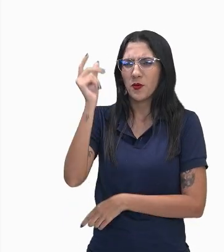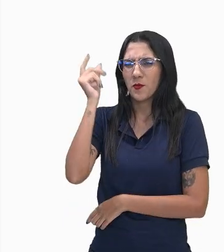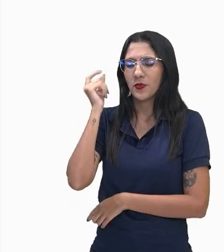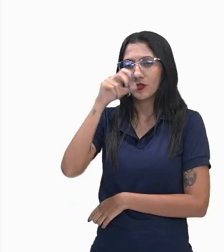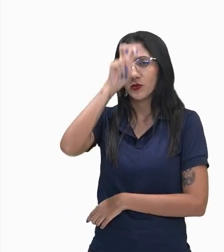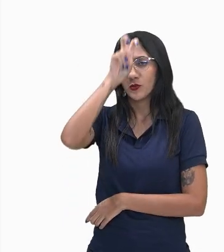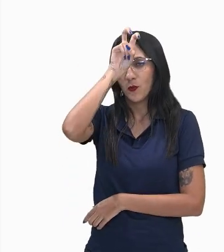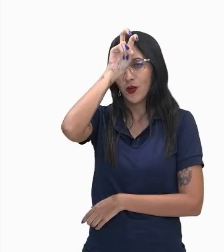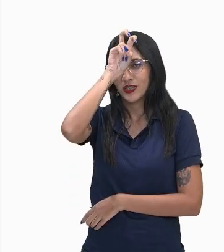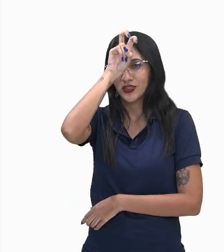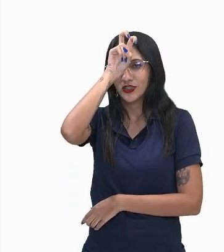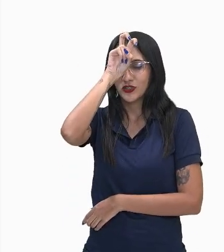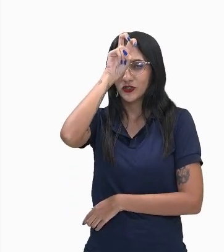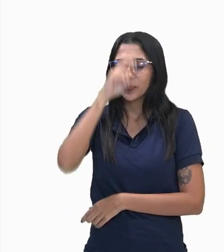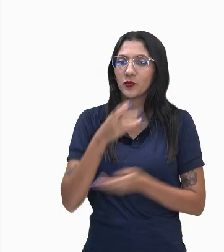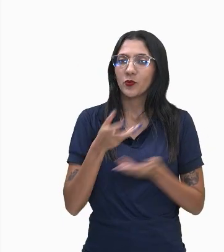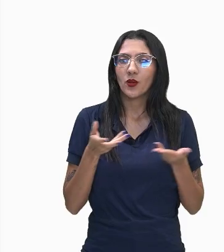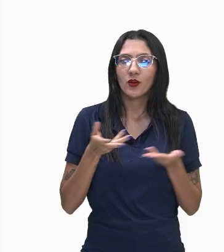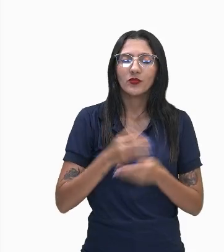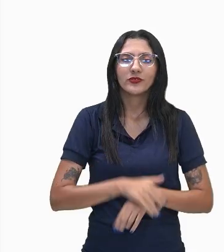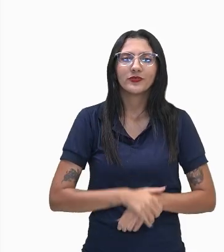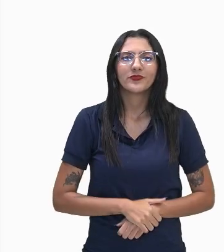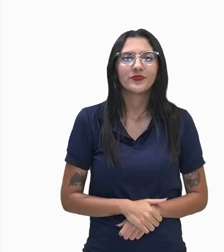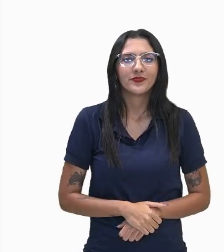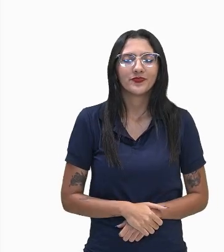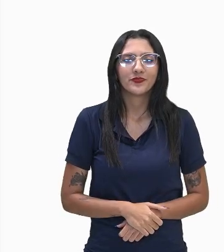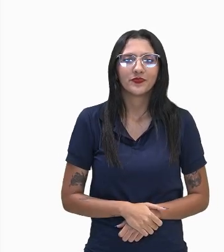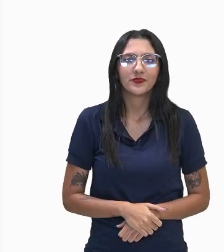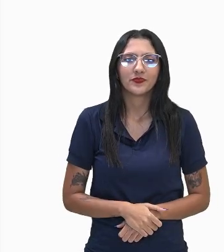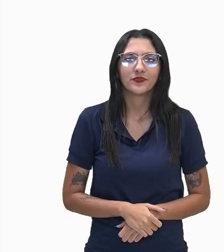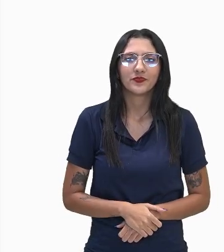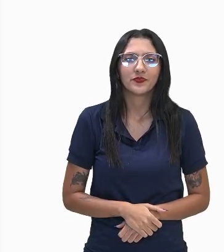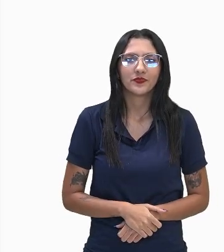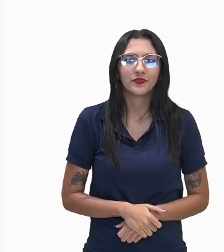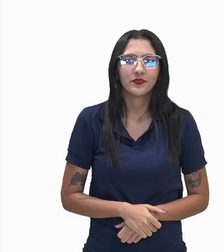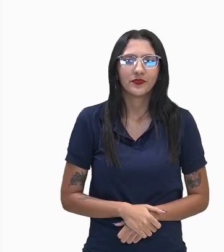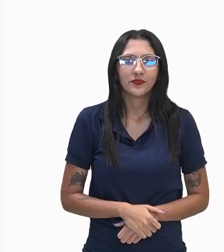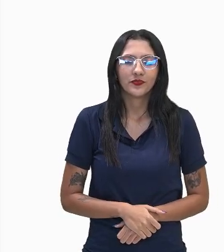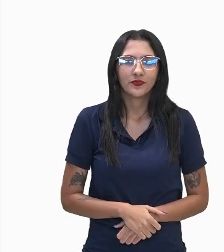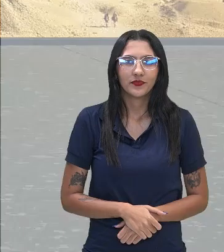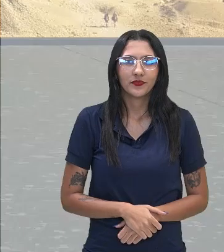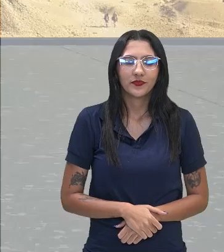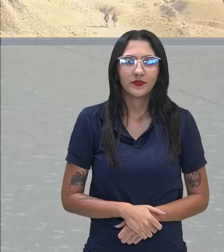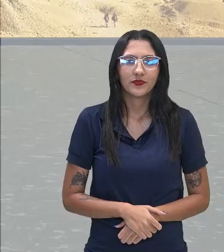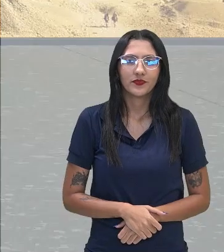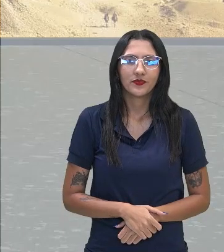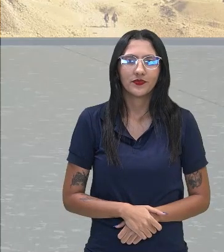fazer uma viagem do tempo e vamos lá, nesse período?